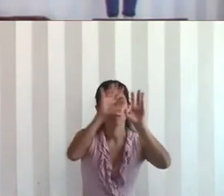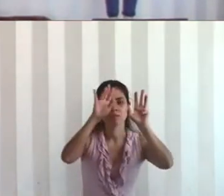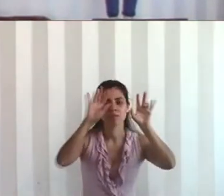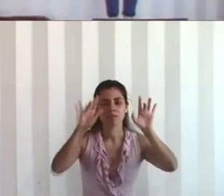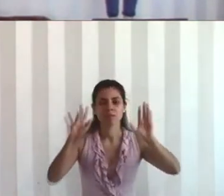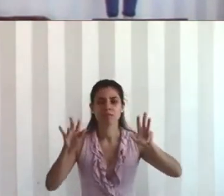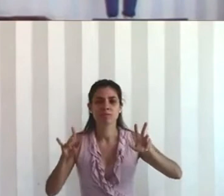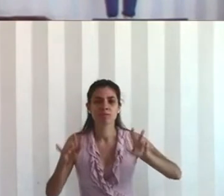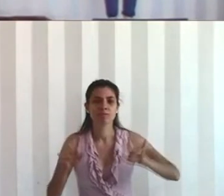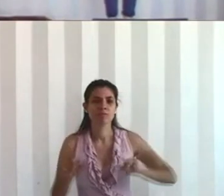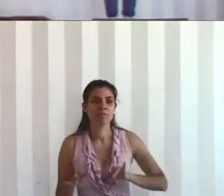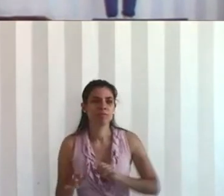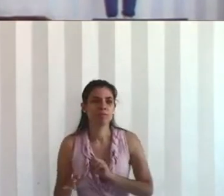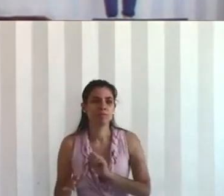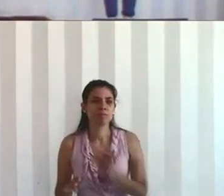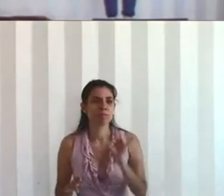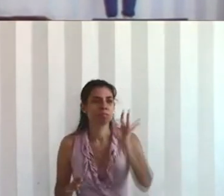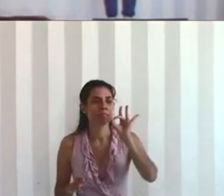glória.